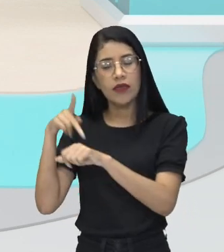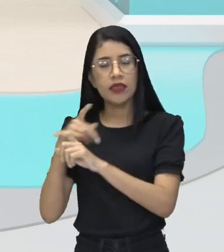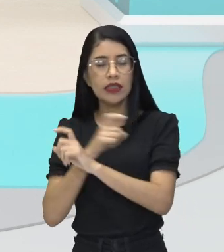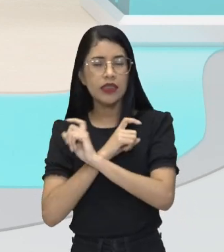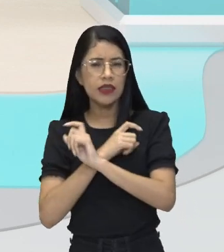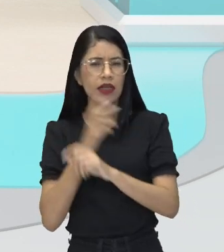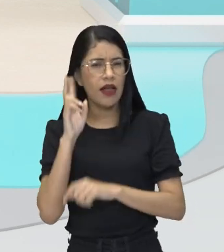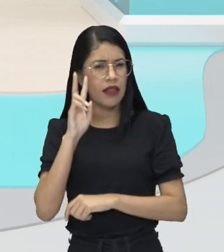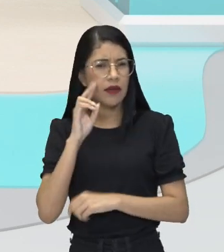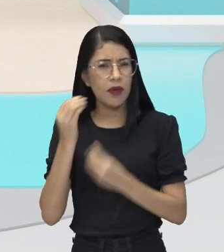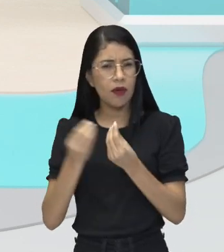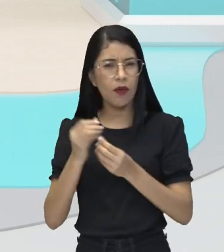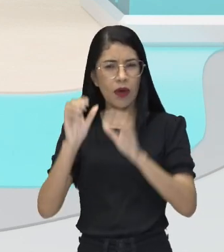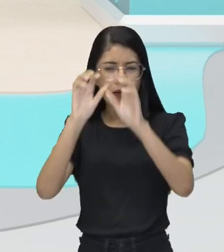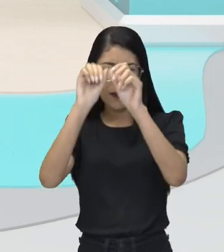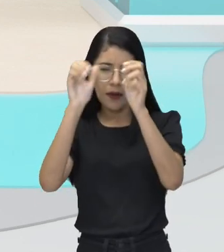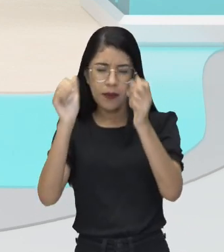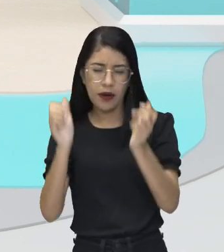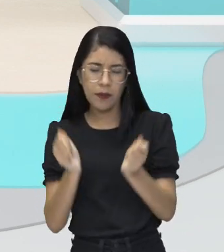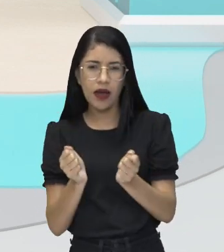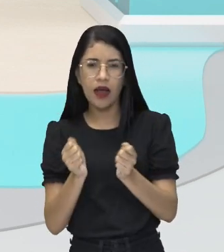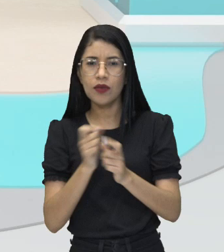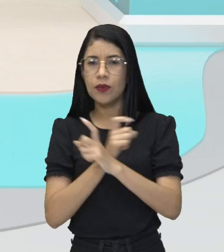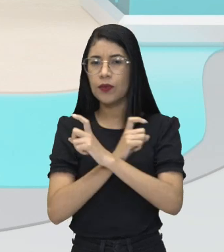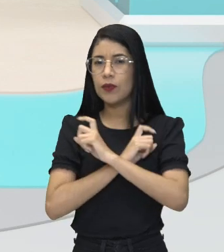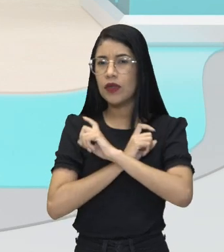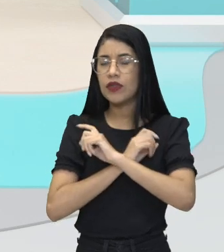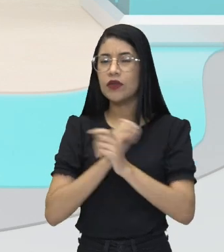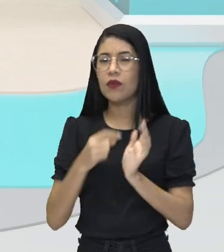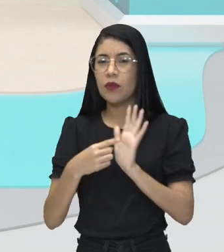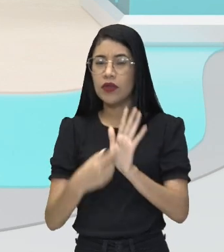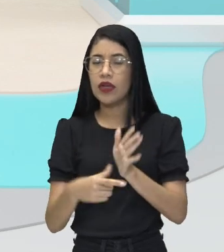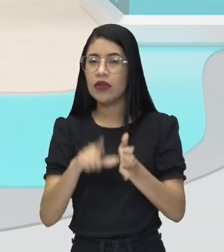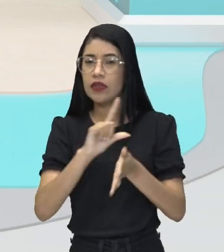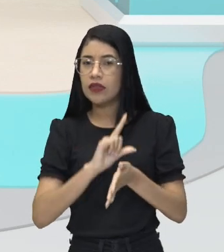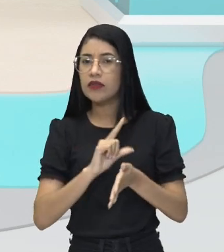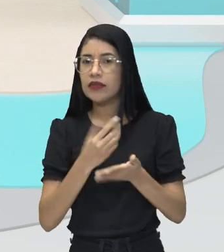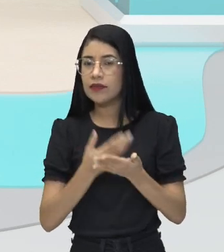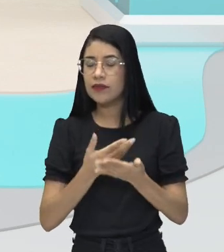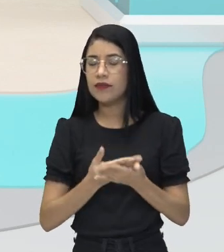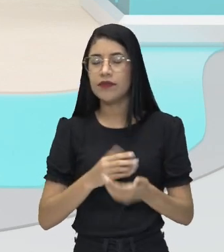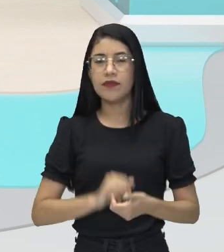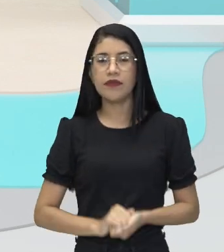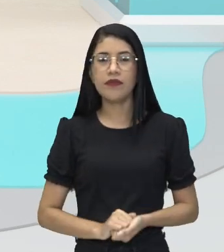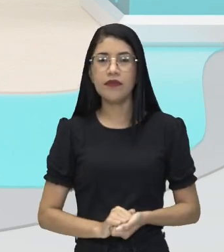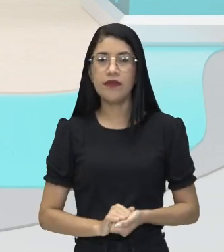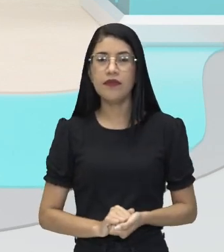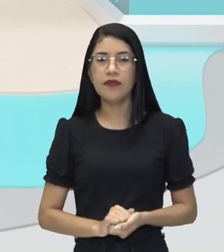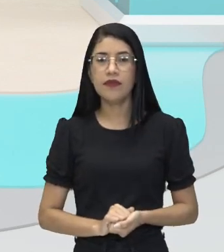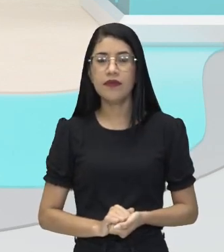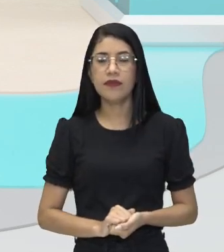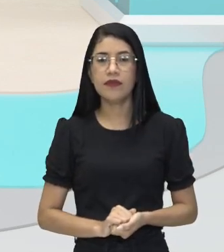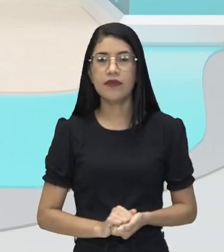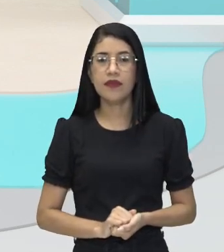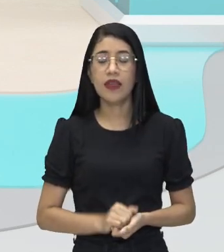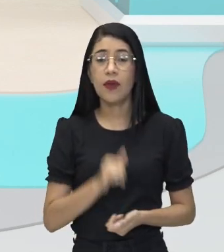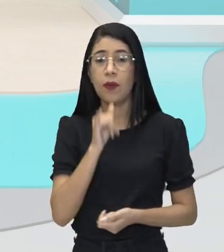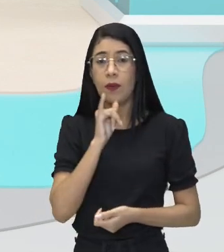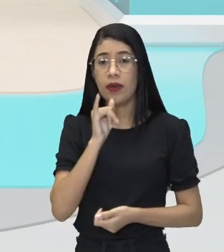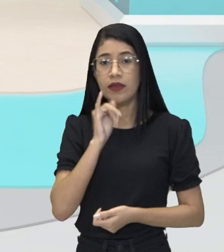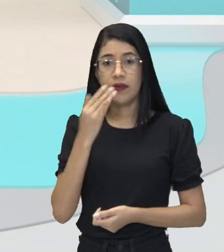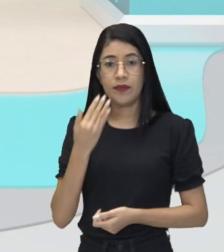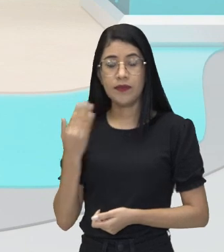como era a escultura egípcia que eu mostrei para vocês na nossa aula anterior? Então, vamos ver um